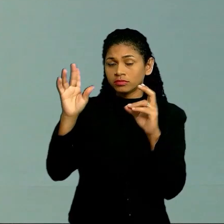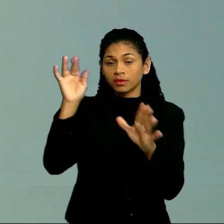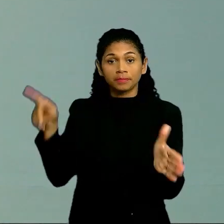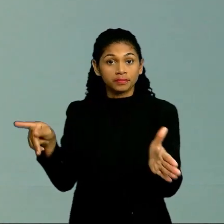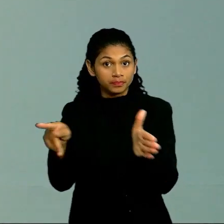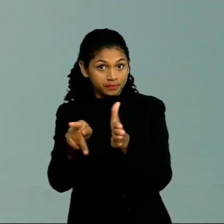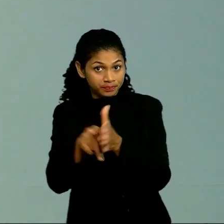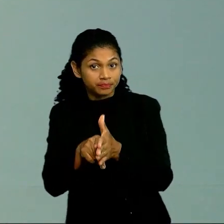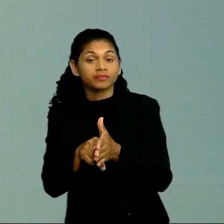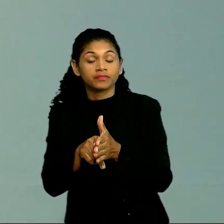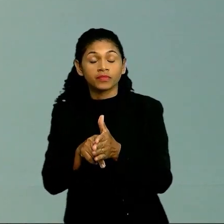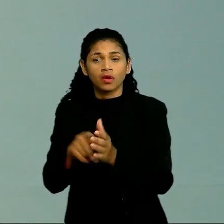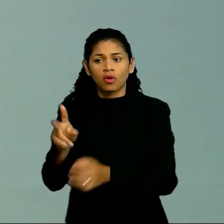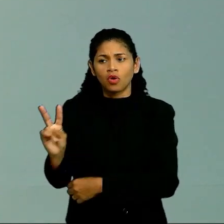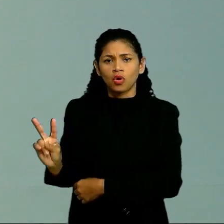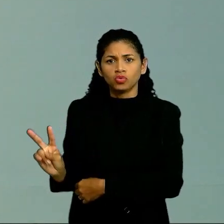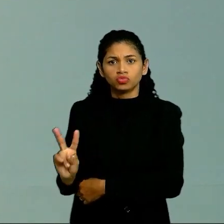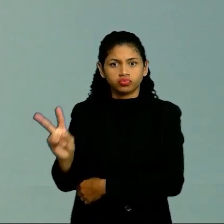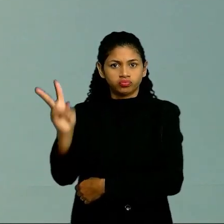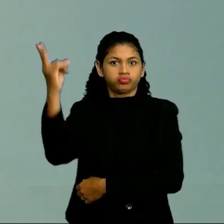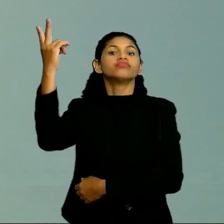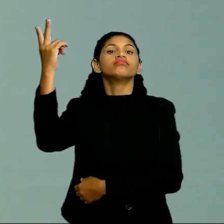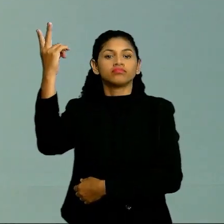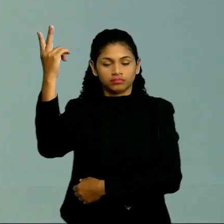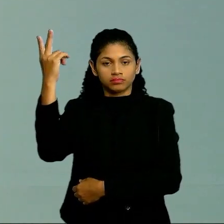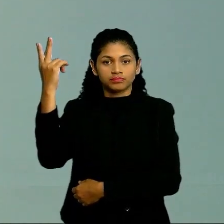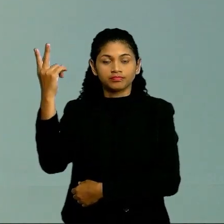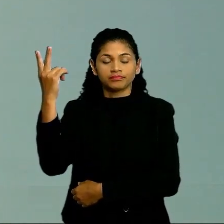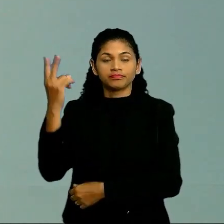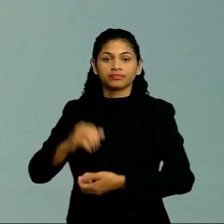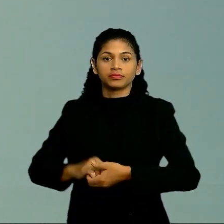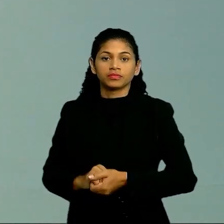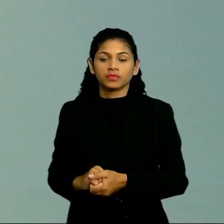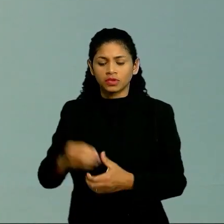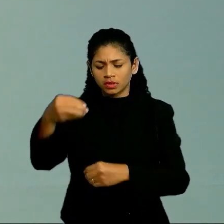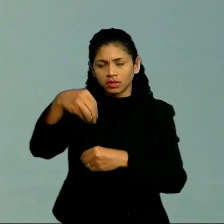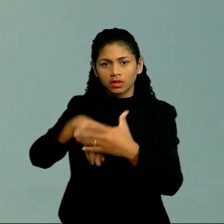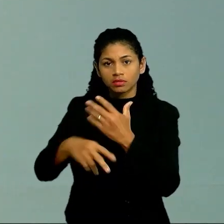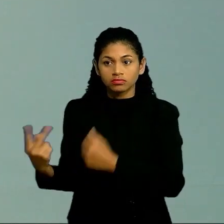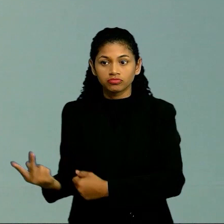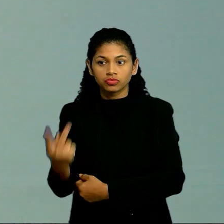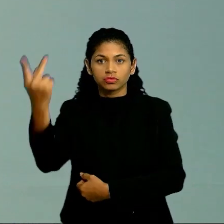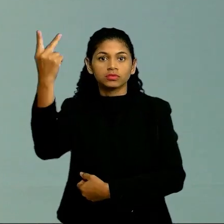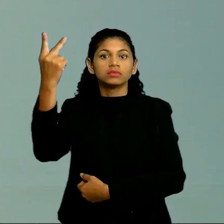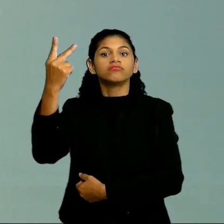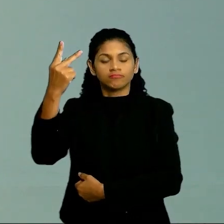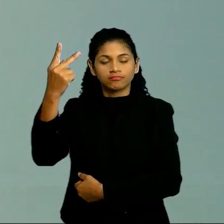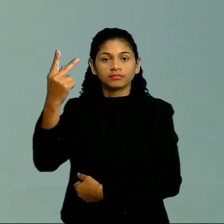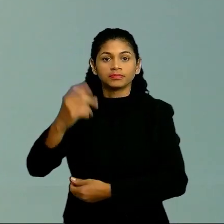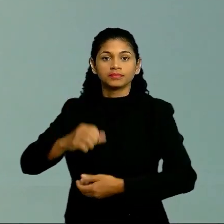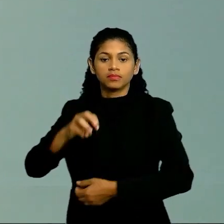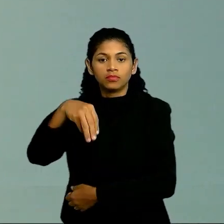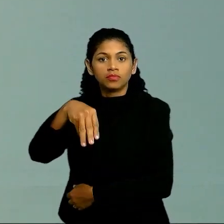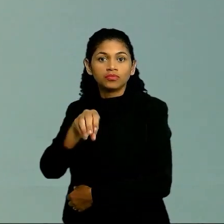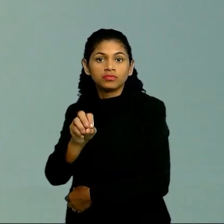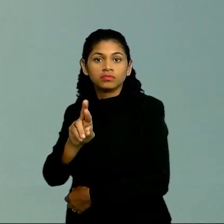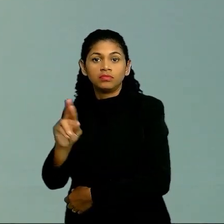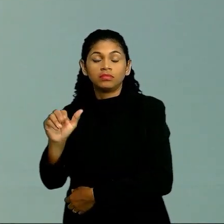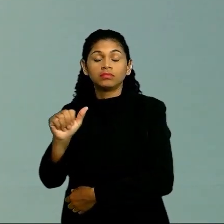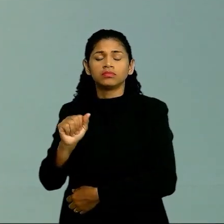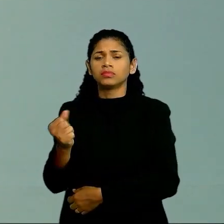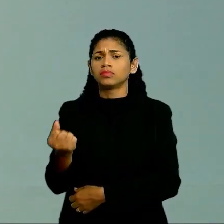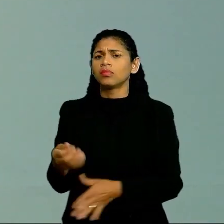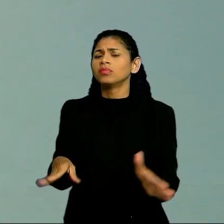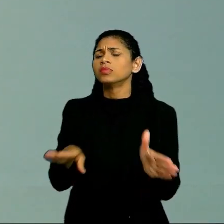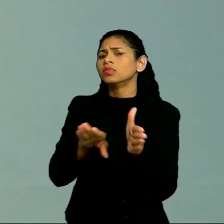que é o valor dos valores morais. Então, até que ponto a moral que nos foi ensinada,